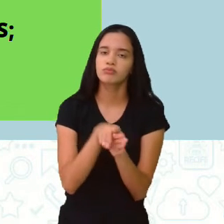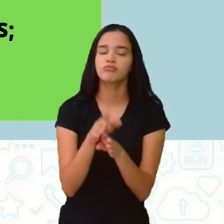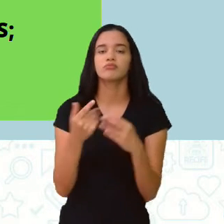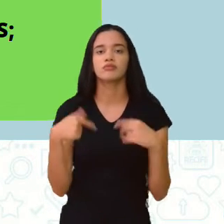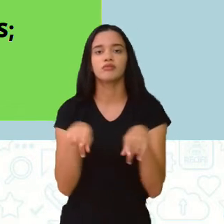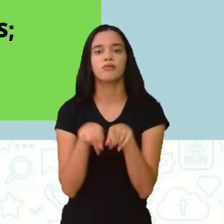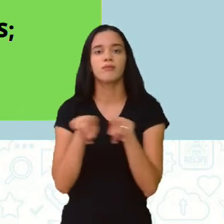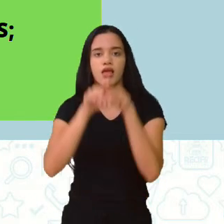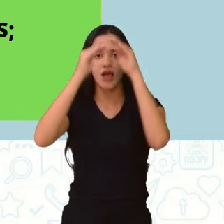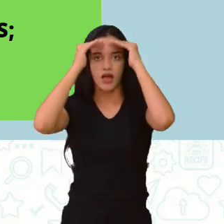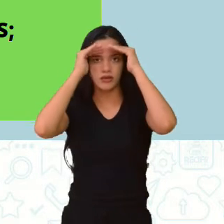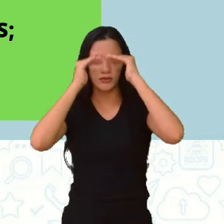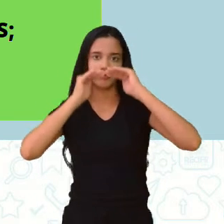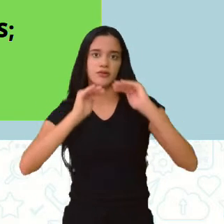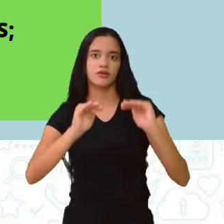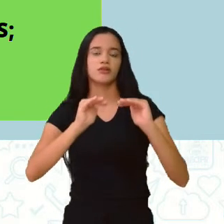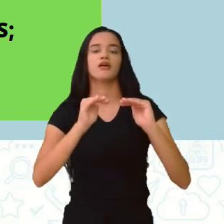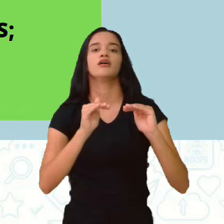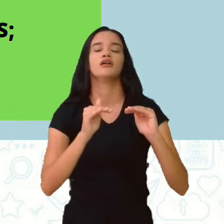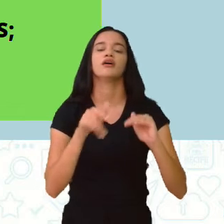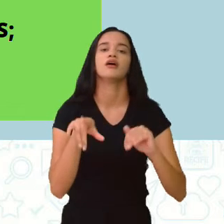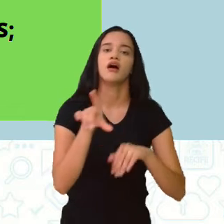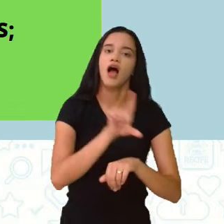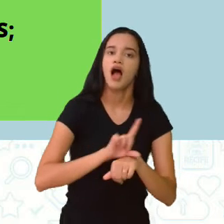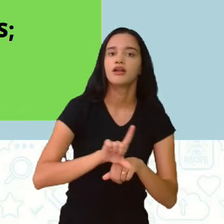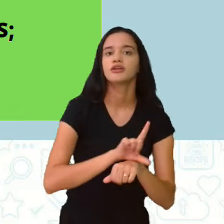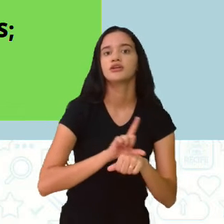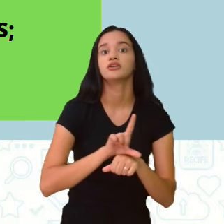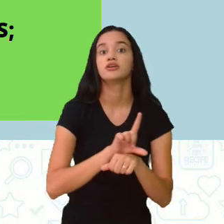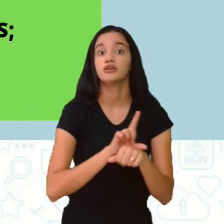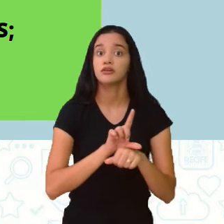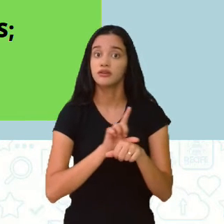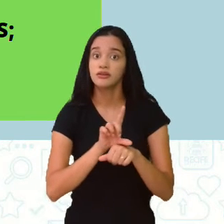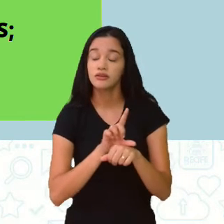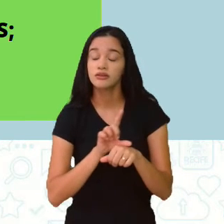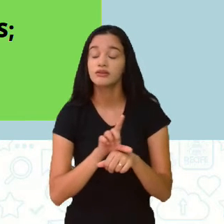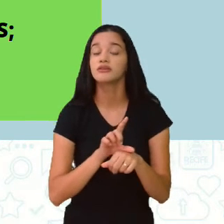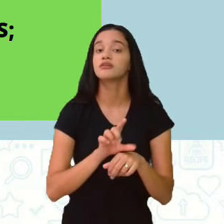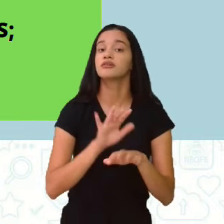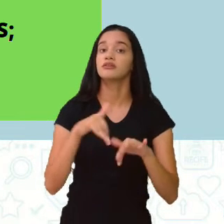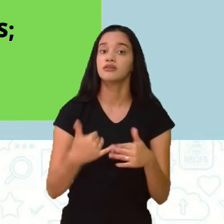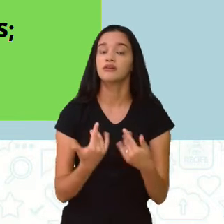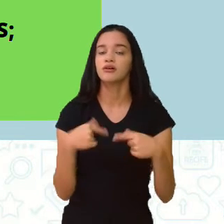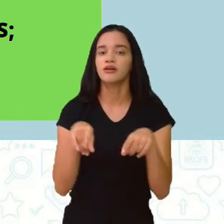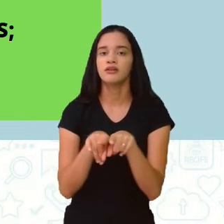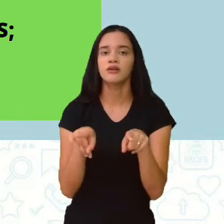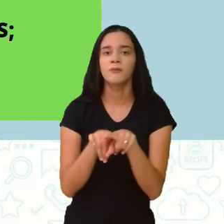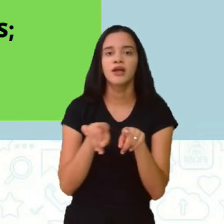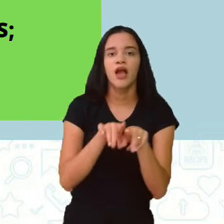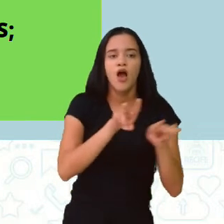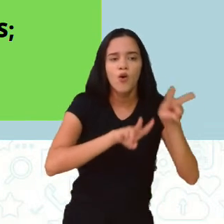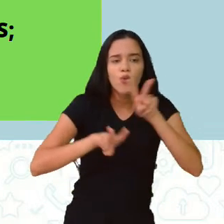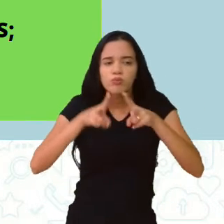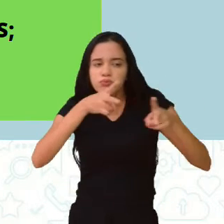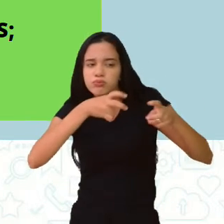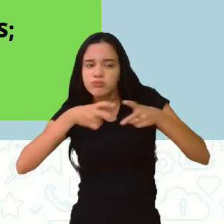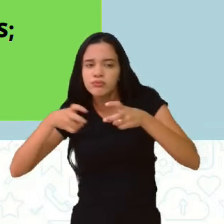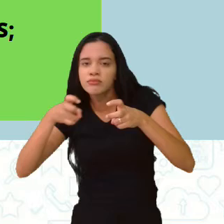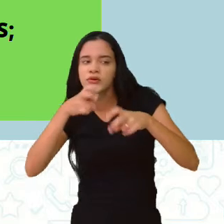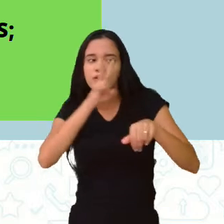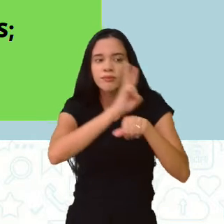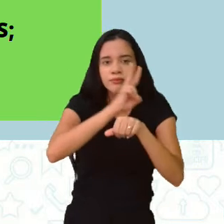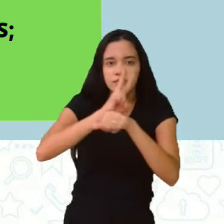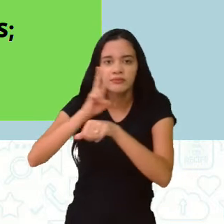temos que respeitar a legislação de proteção ambiental, não é? Nós temos que ter fiscalização eficiente dos